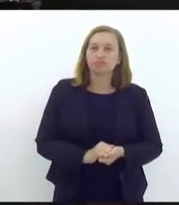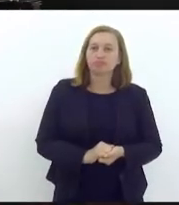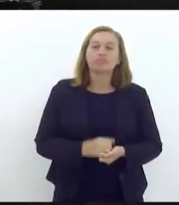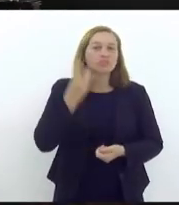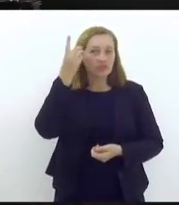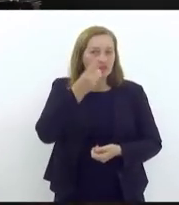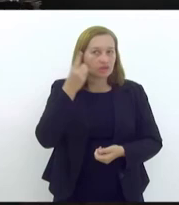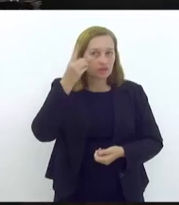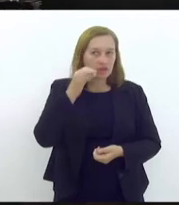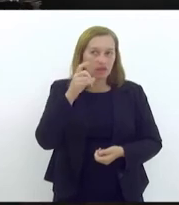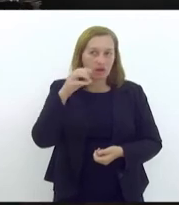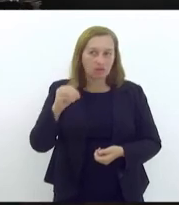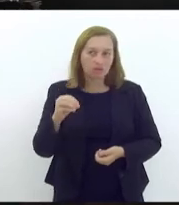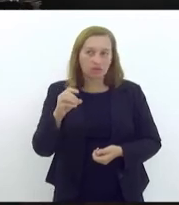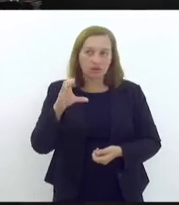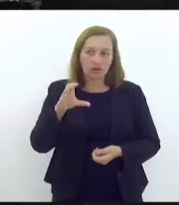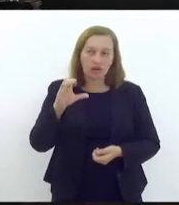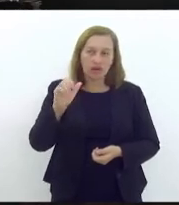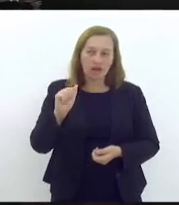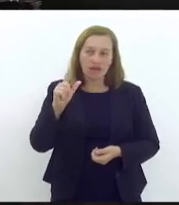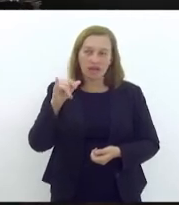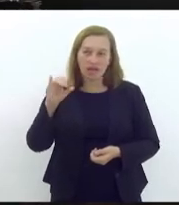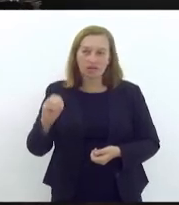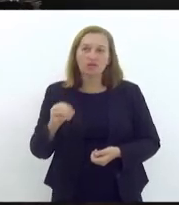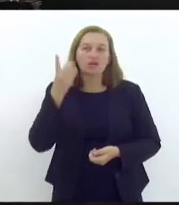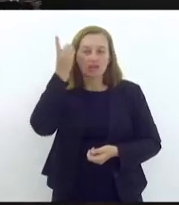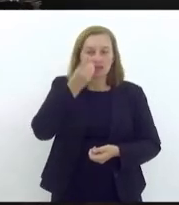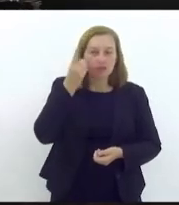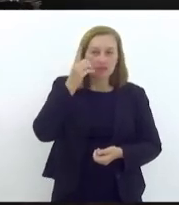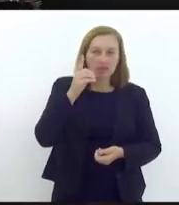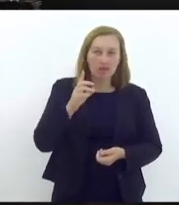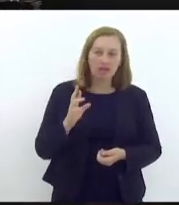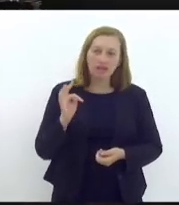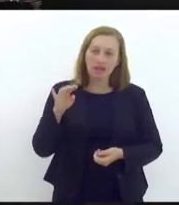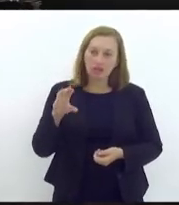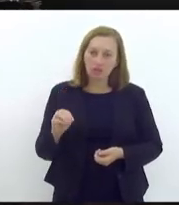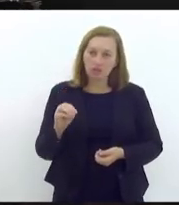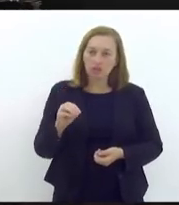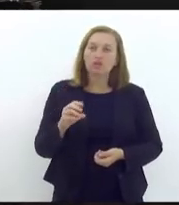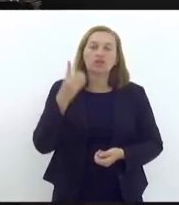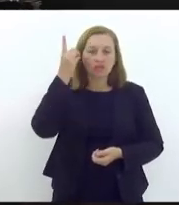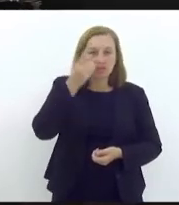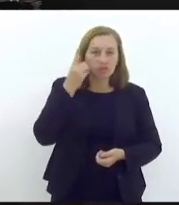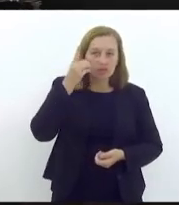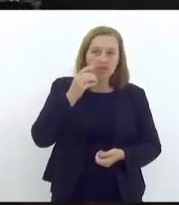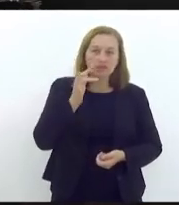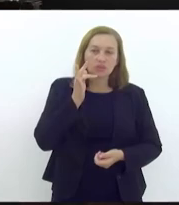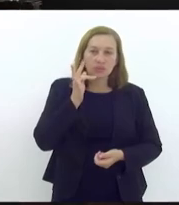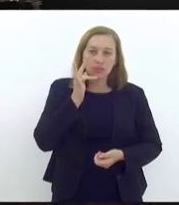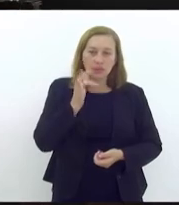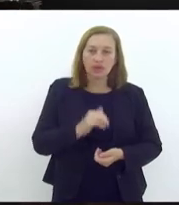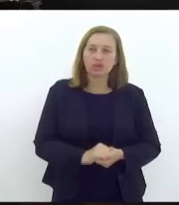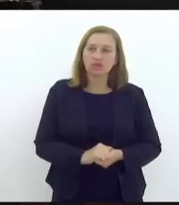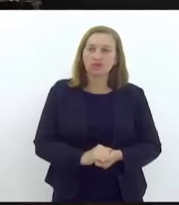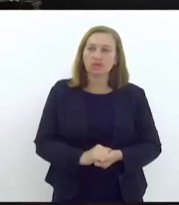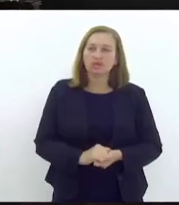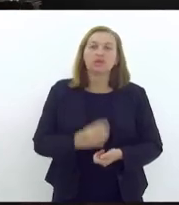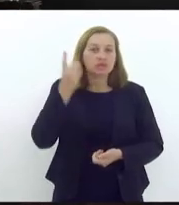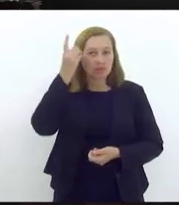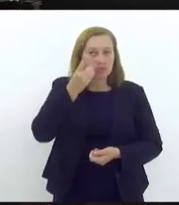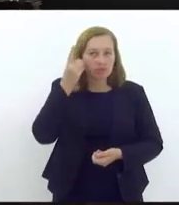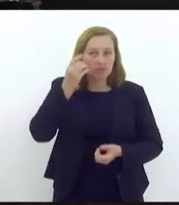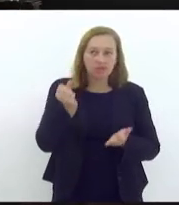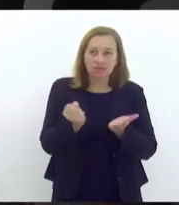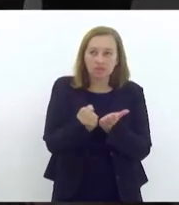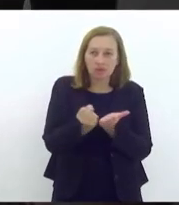Deputado Cláudio Caiado Deputado Renato Miranda deputado Jorge Felipe Neto Deputado